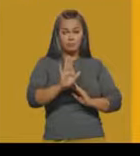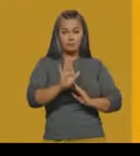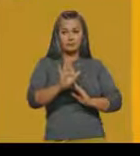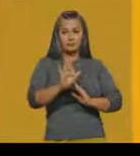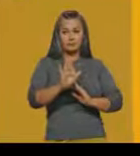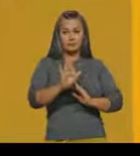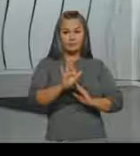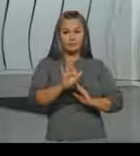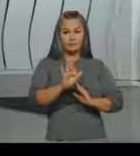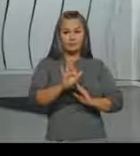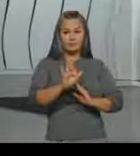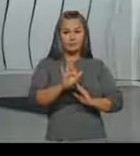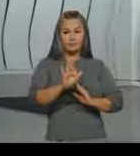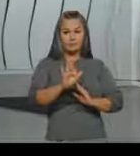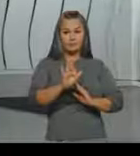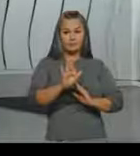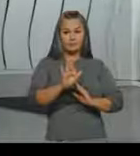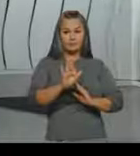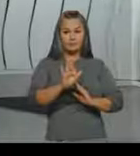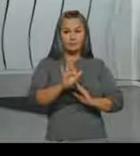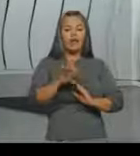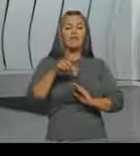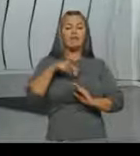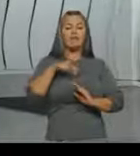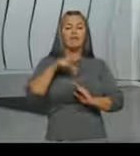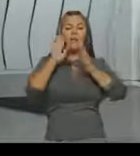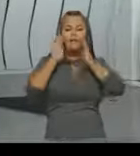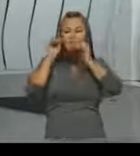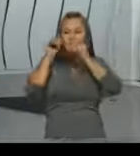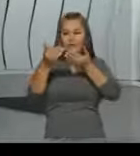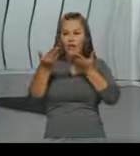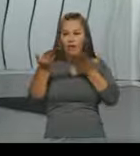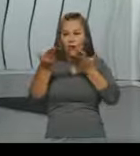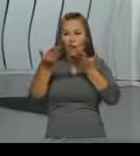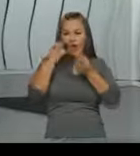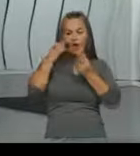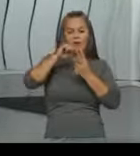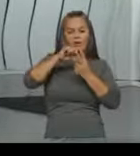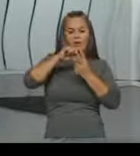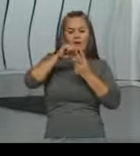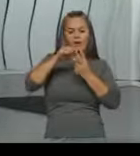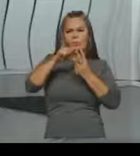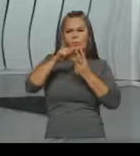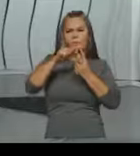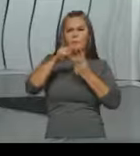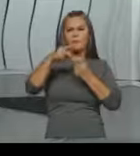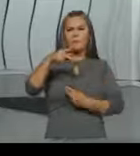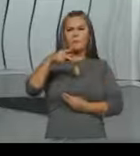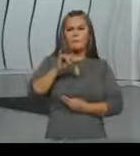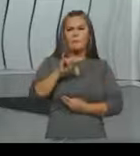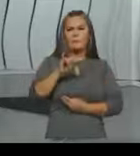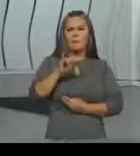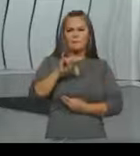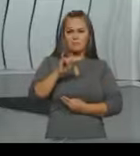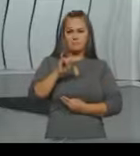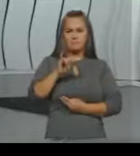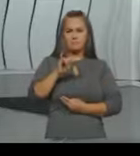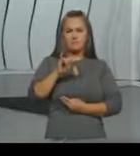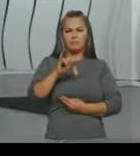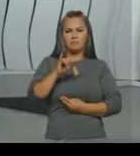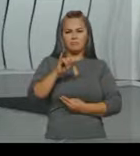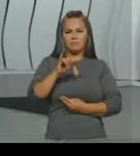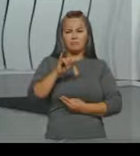Você só vai trabalhar com os πs. Aí nós vamos ver agora diferente. Aí os pontos de referência para nós,